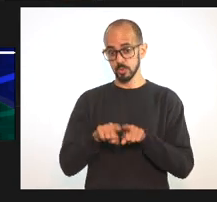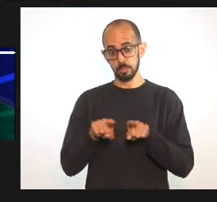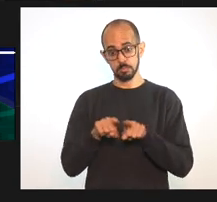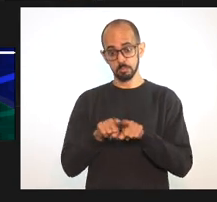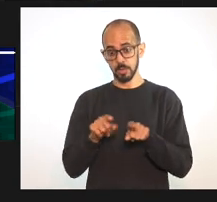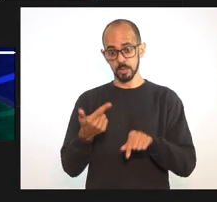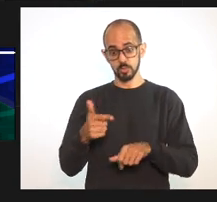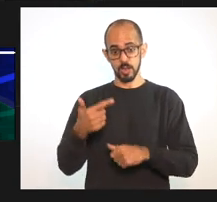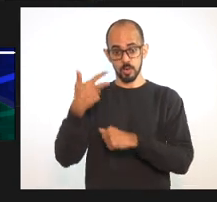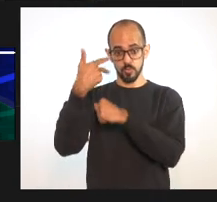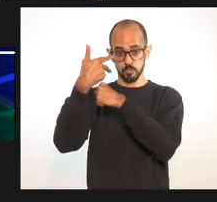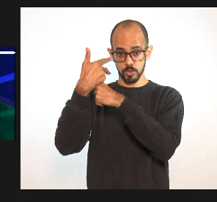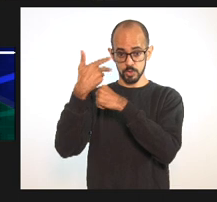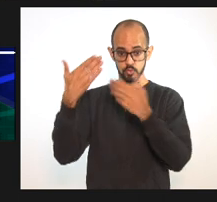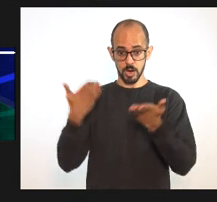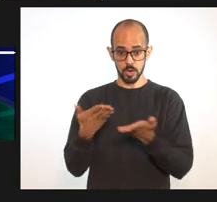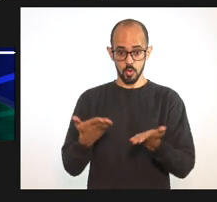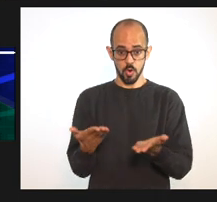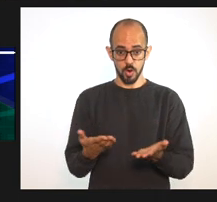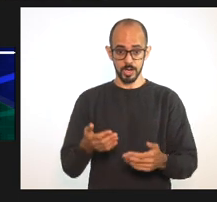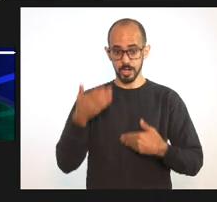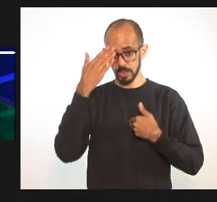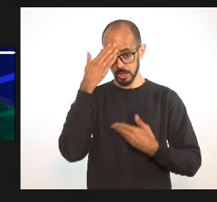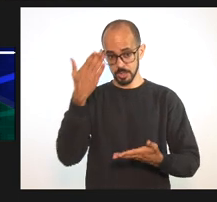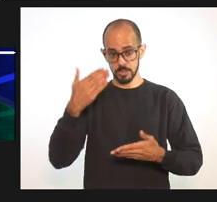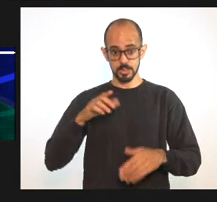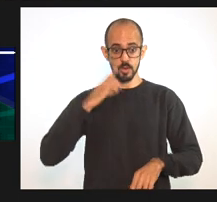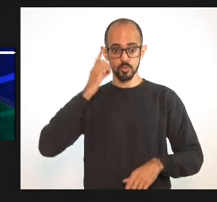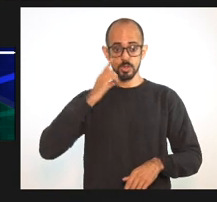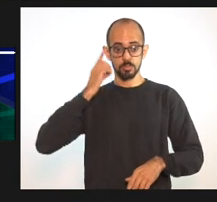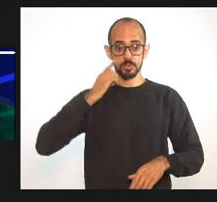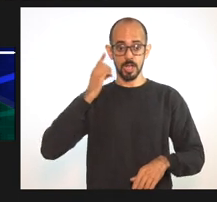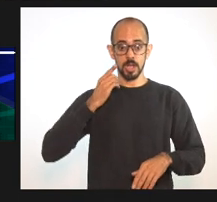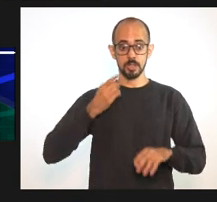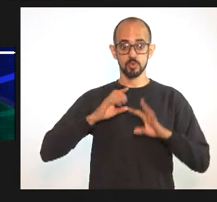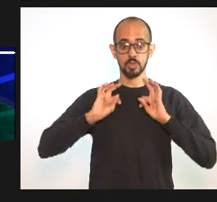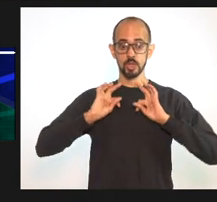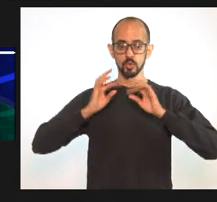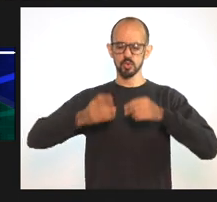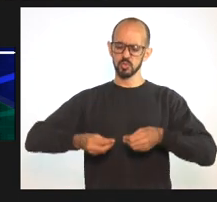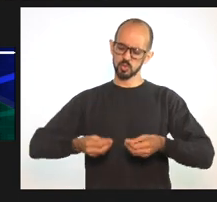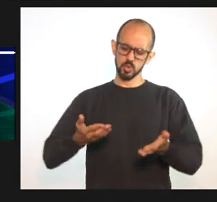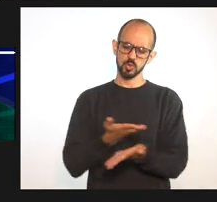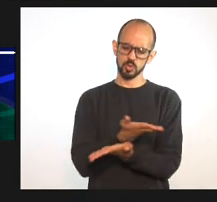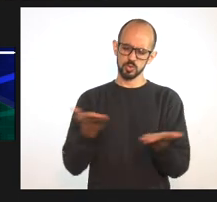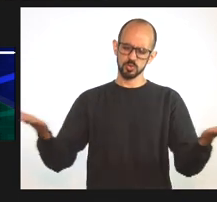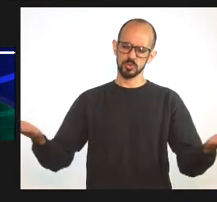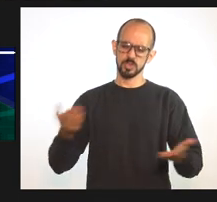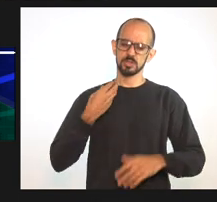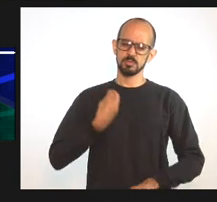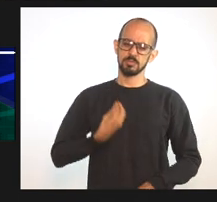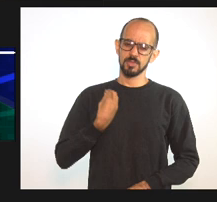momento, agradecer aos deputados e a todas as nossas deputadas que participaram